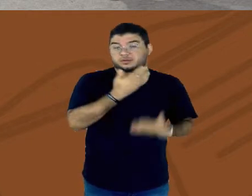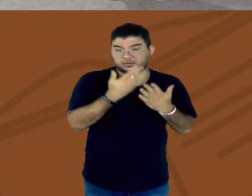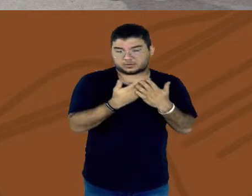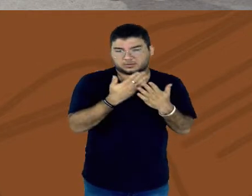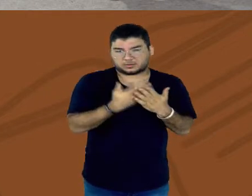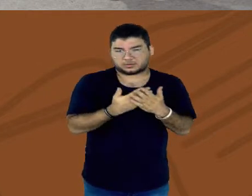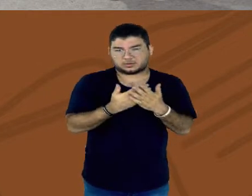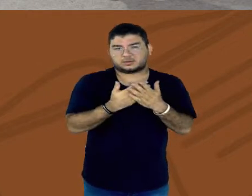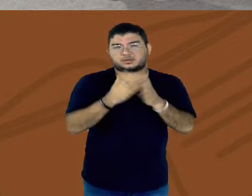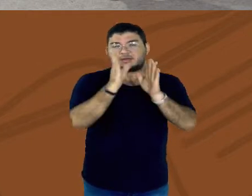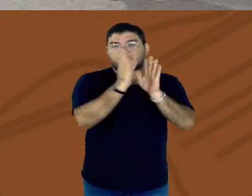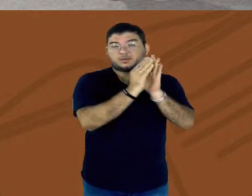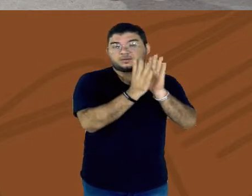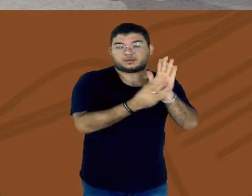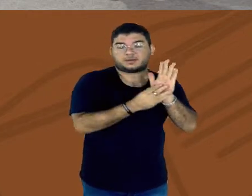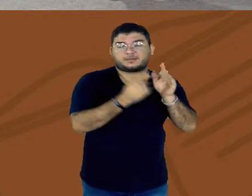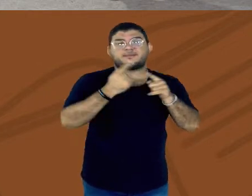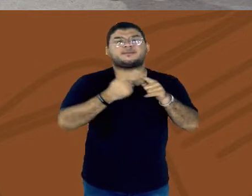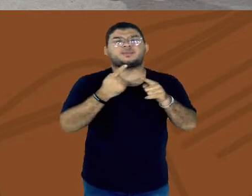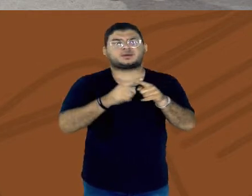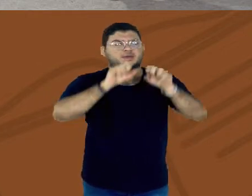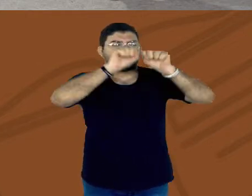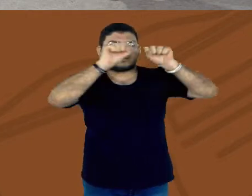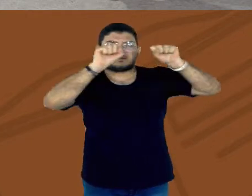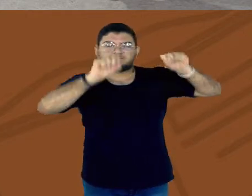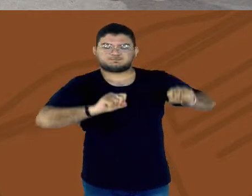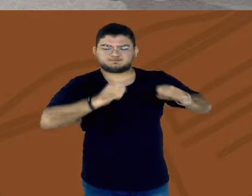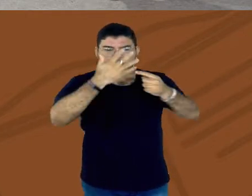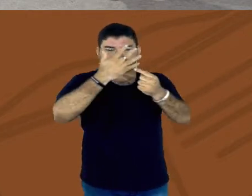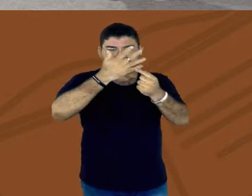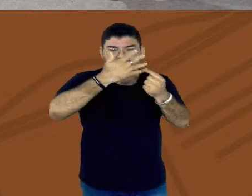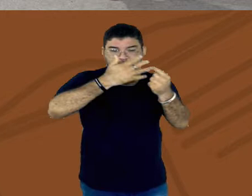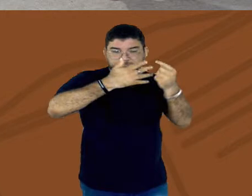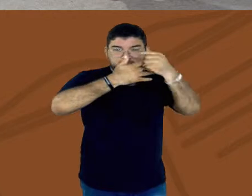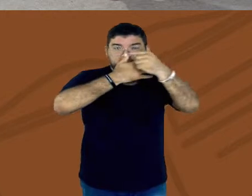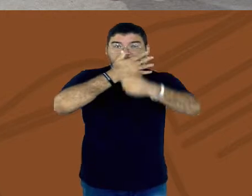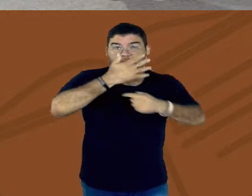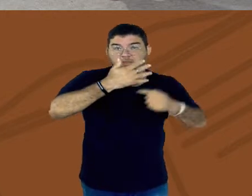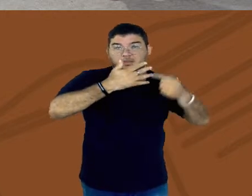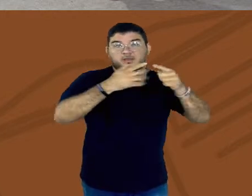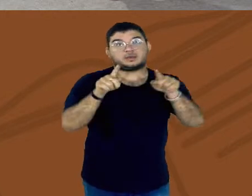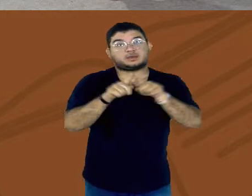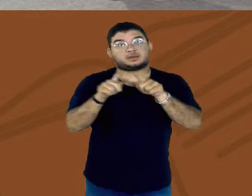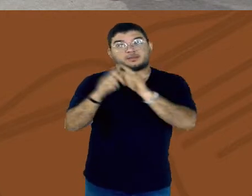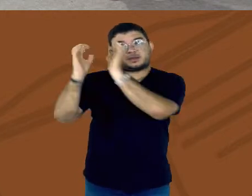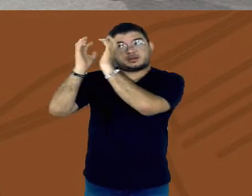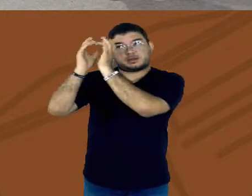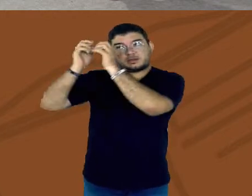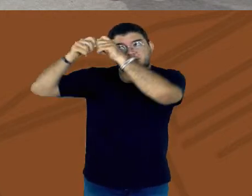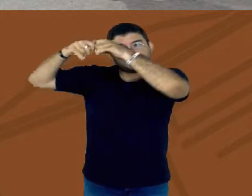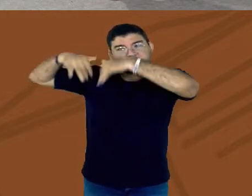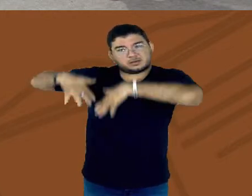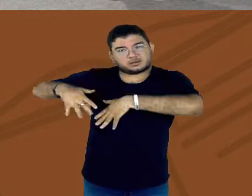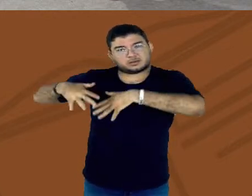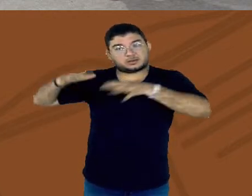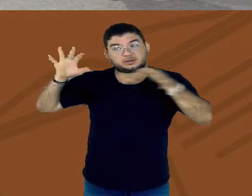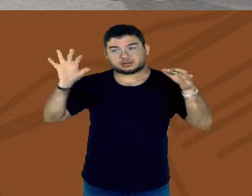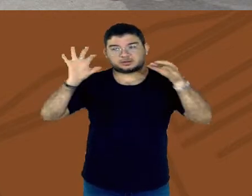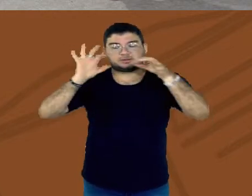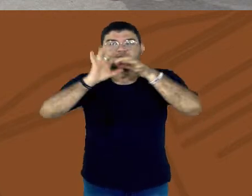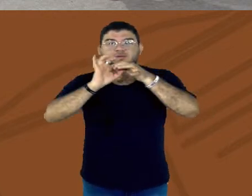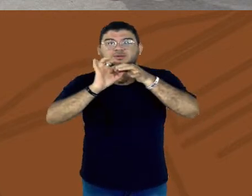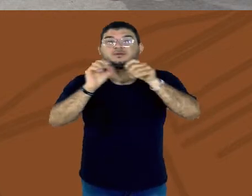este conteúdo é porque o sistema endócrino, assim como o sistema nervoso, eles juntos,